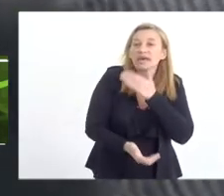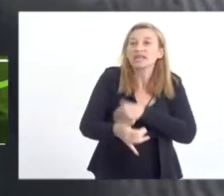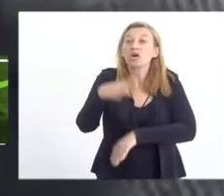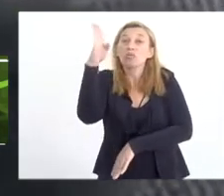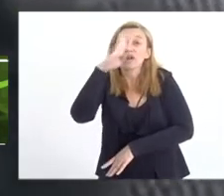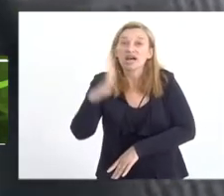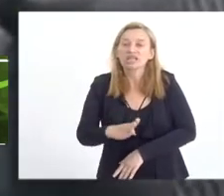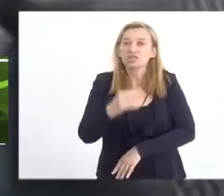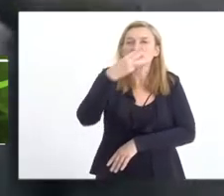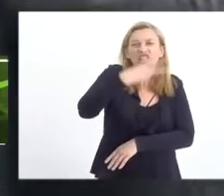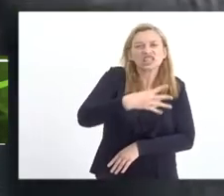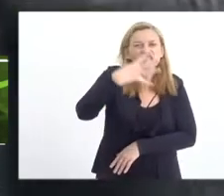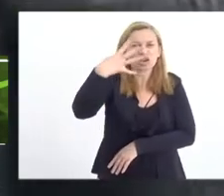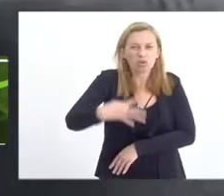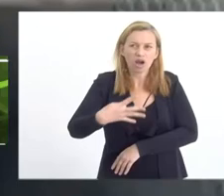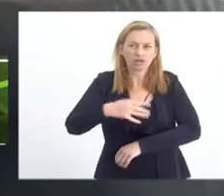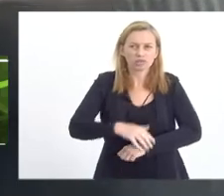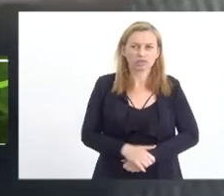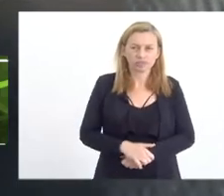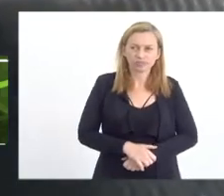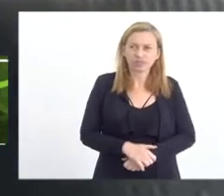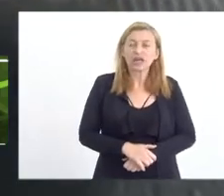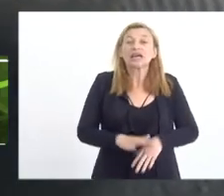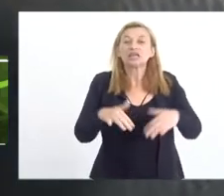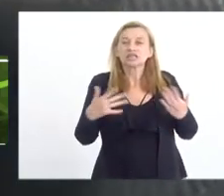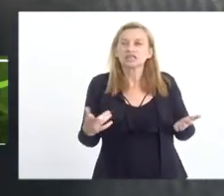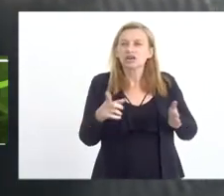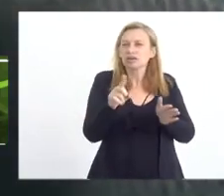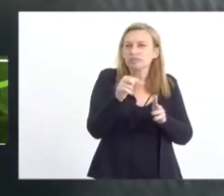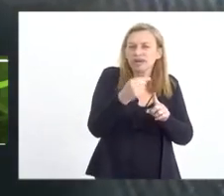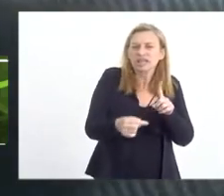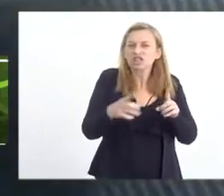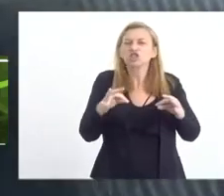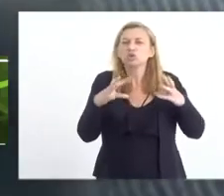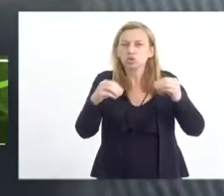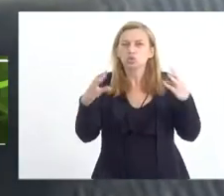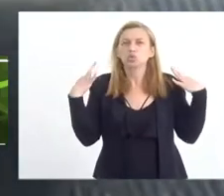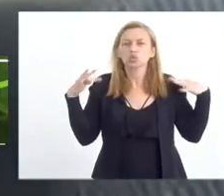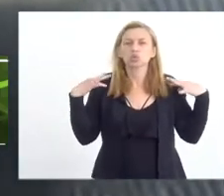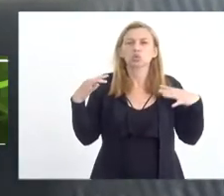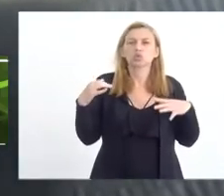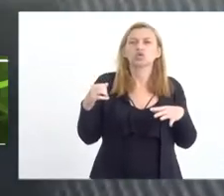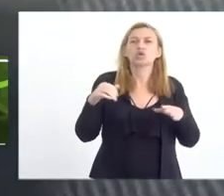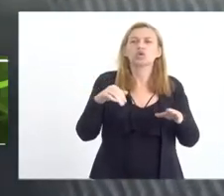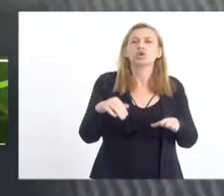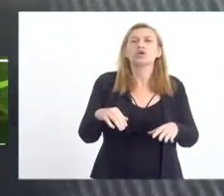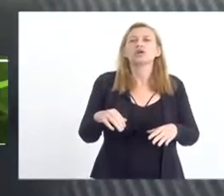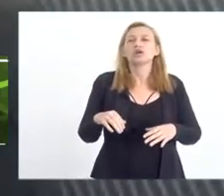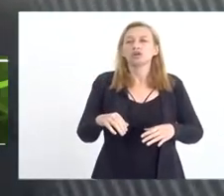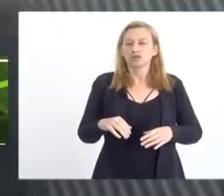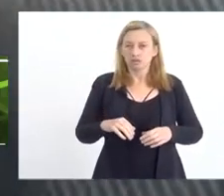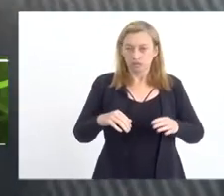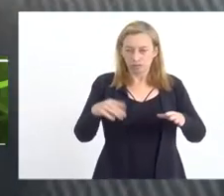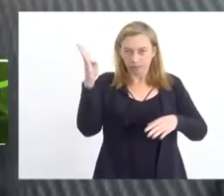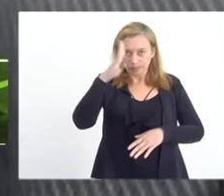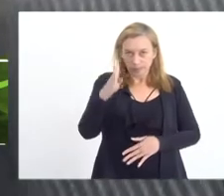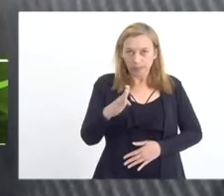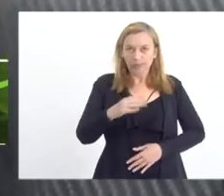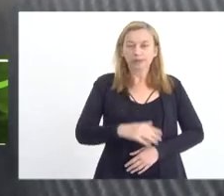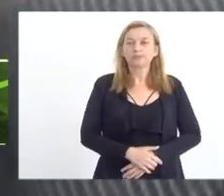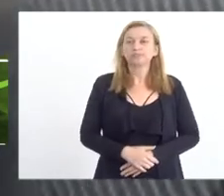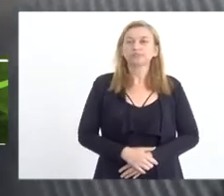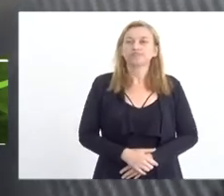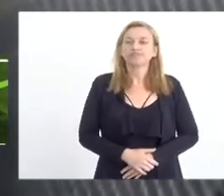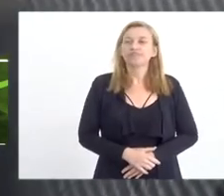de 34%, então de um terço de todo o turismo internacional para o país. E quando